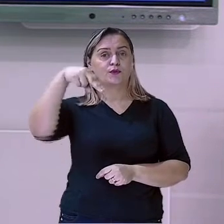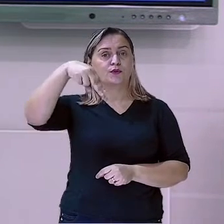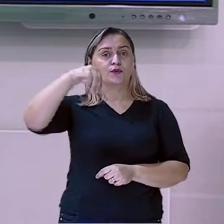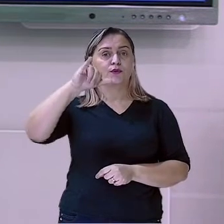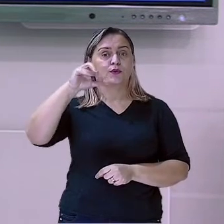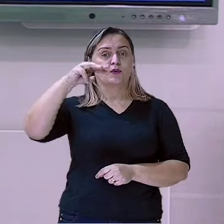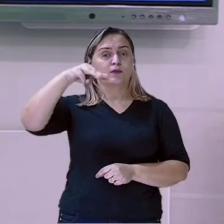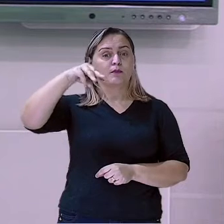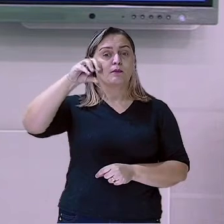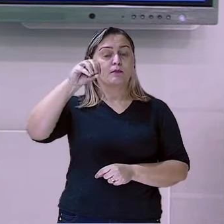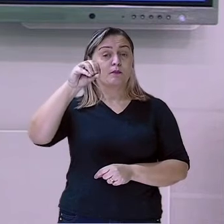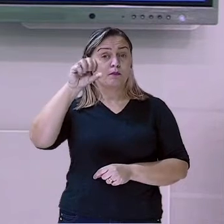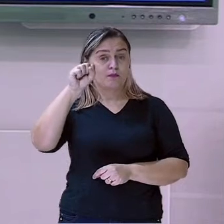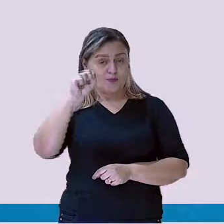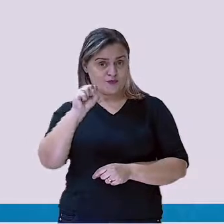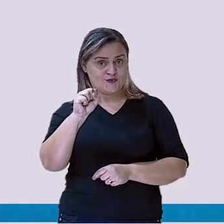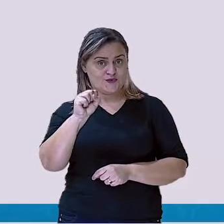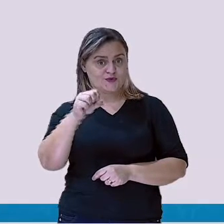iguais.